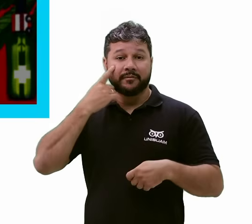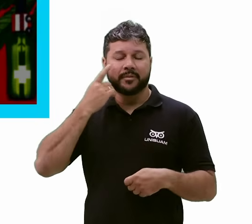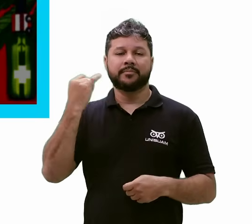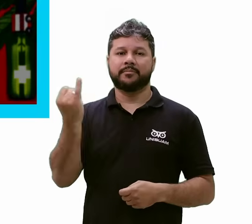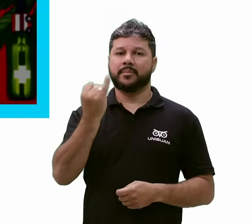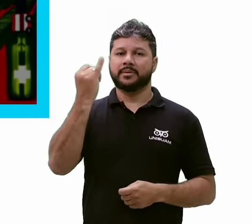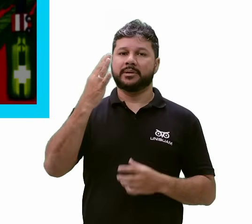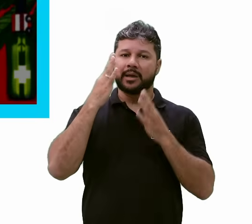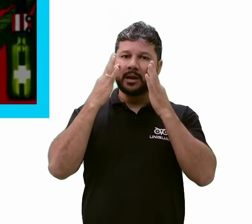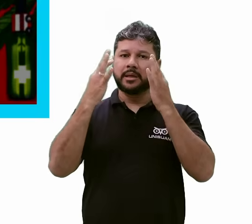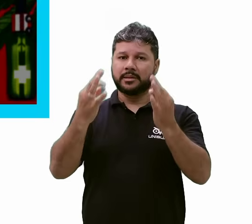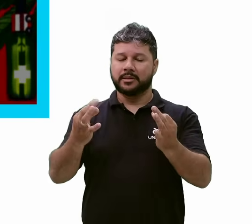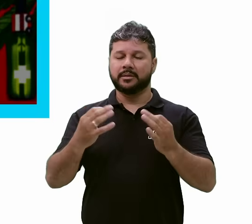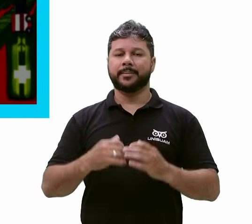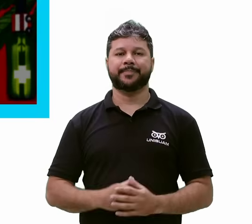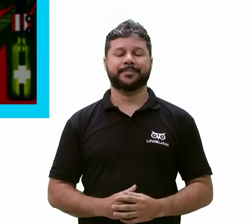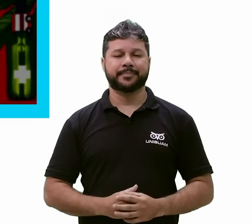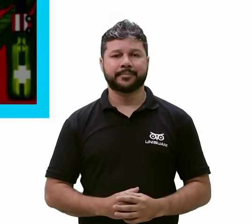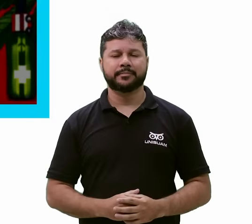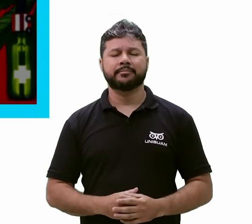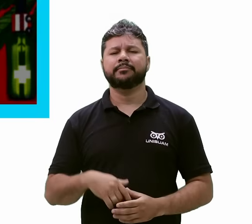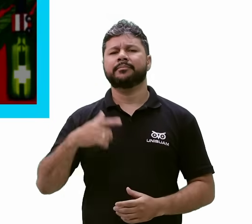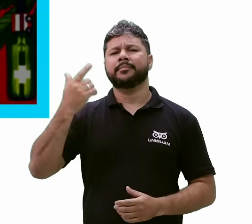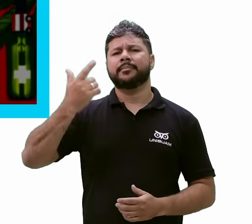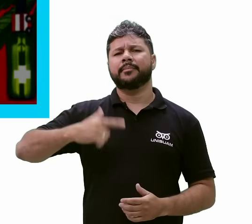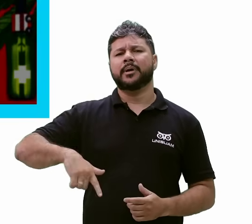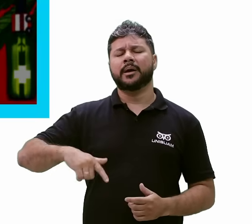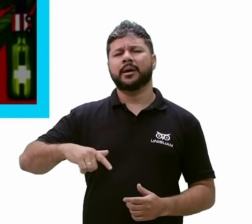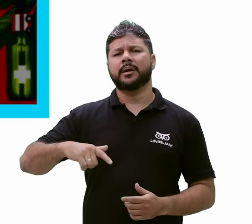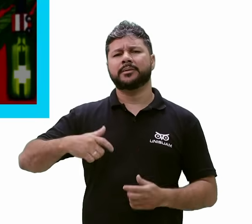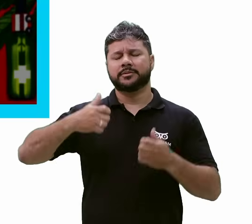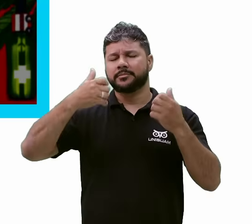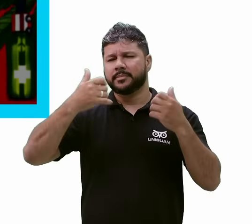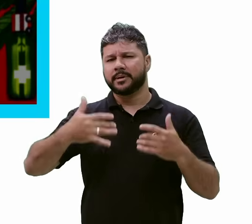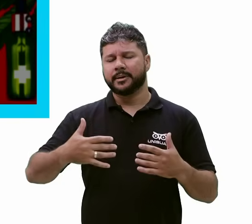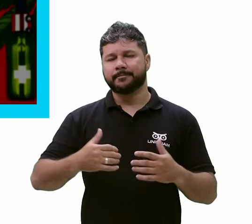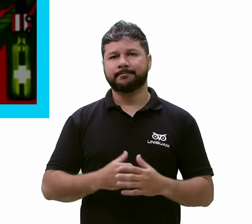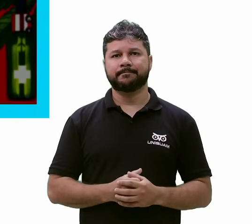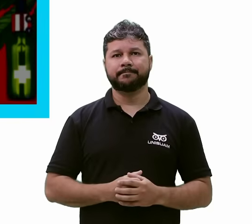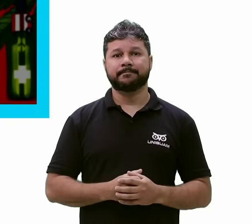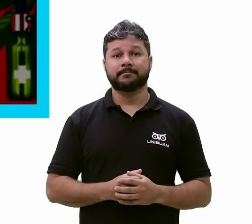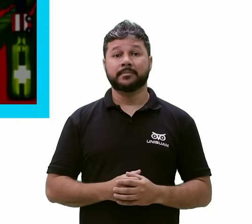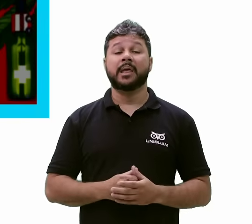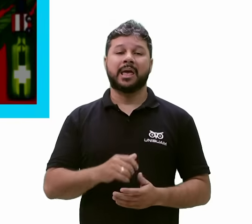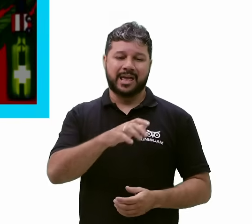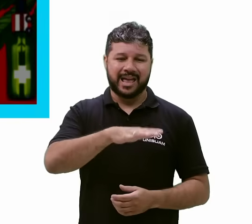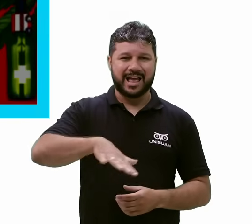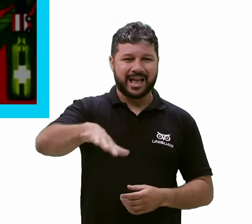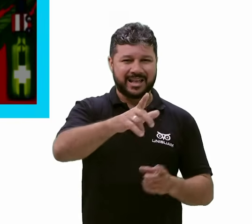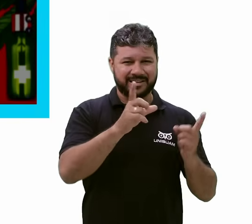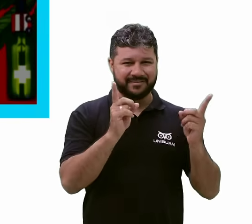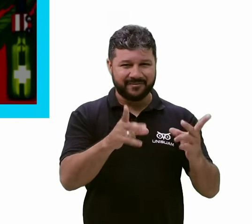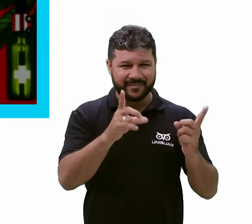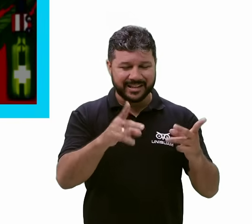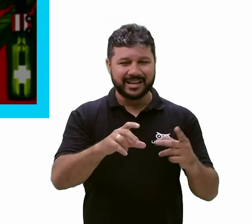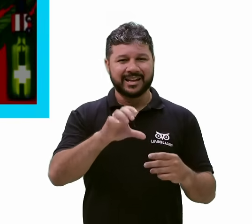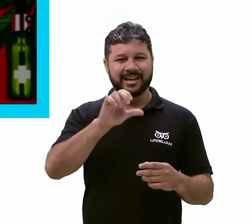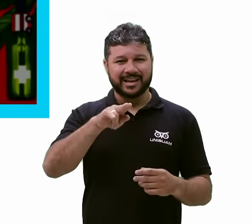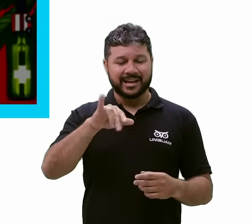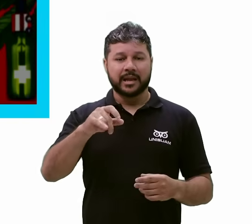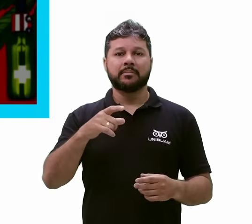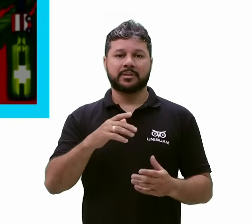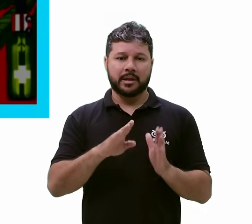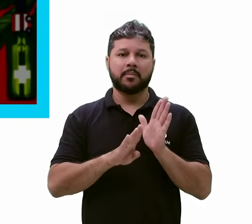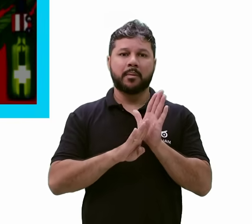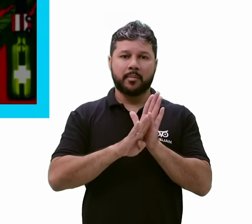importante. E o que mais que eu gostaria de falar aqui? O mercado de cannabis ele vem crescendo muito. Acredita-se